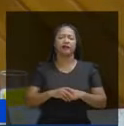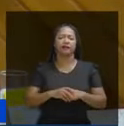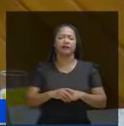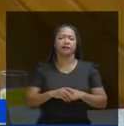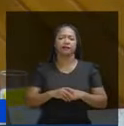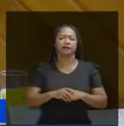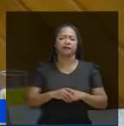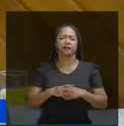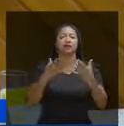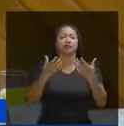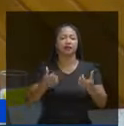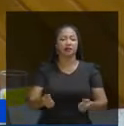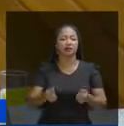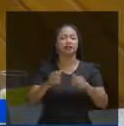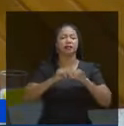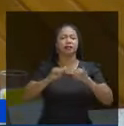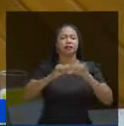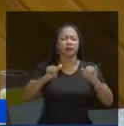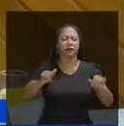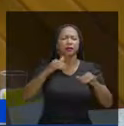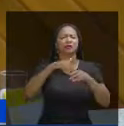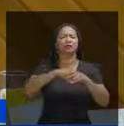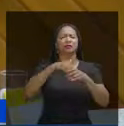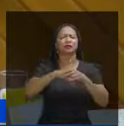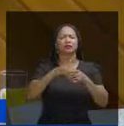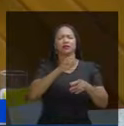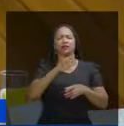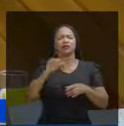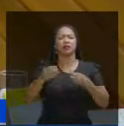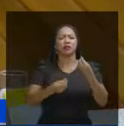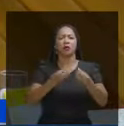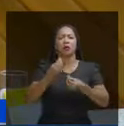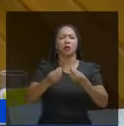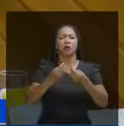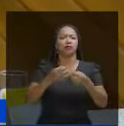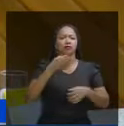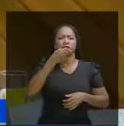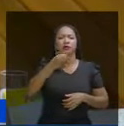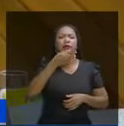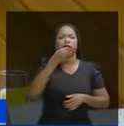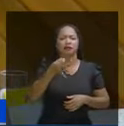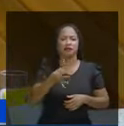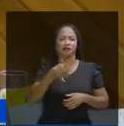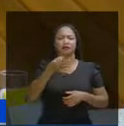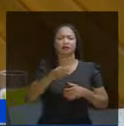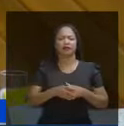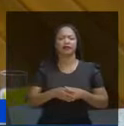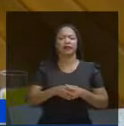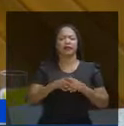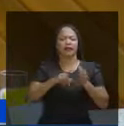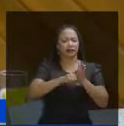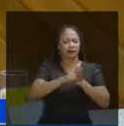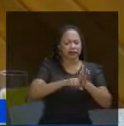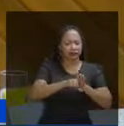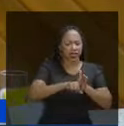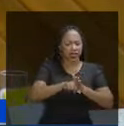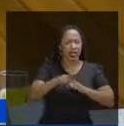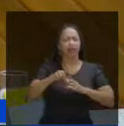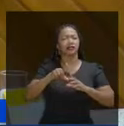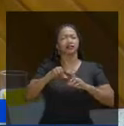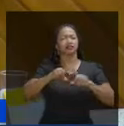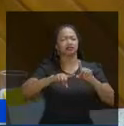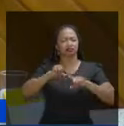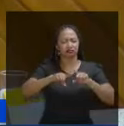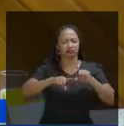os permissivos da propaganda eleitoral, a data, né, e a forma das manifestações. Então, dessa análise do material que foi